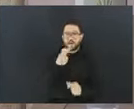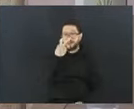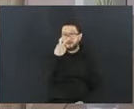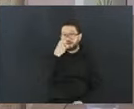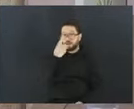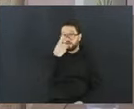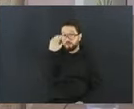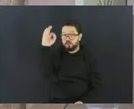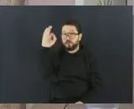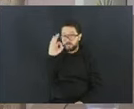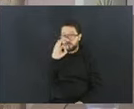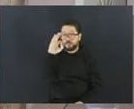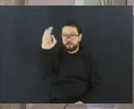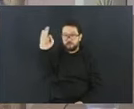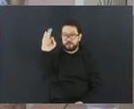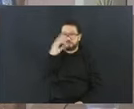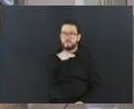assassinatos.